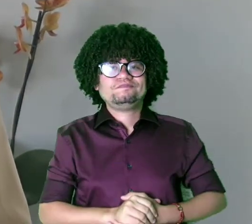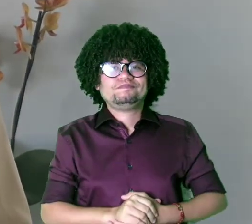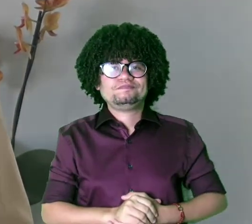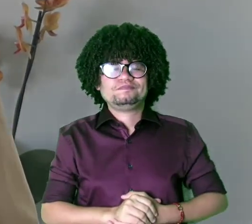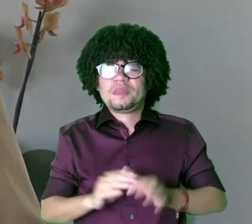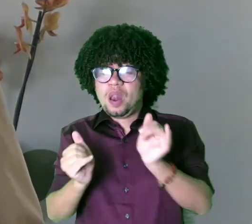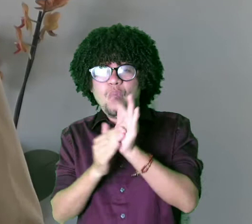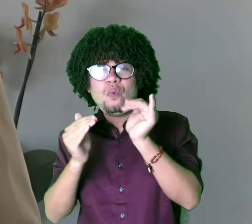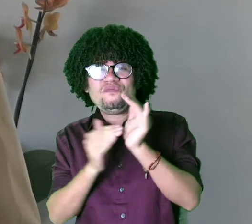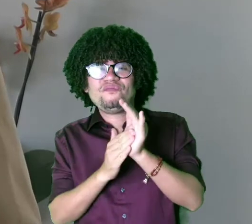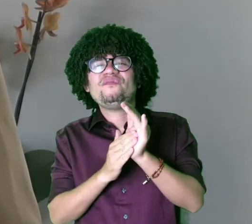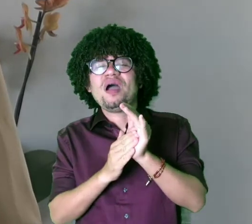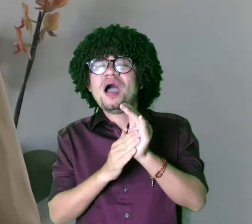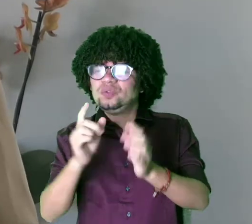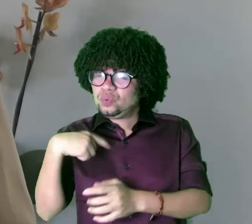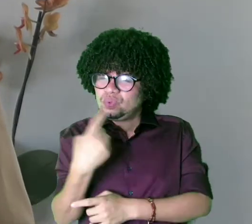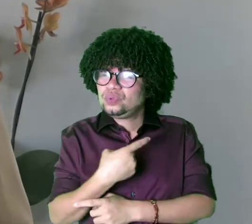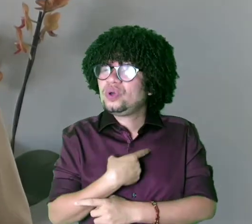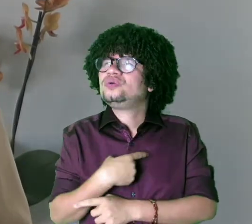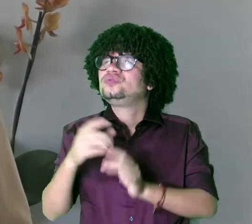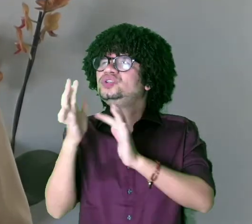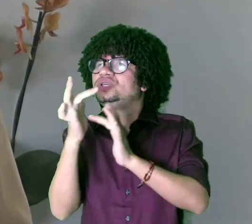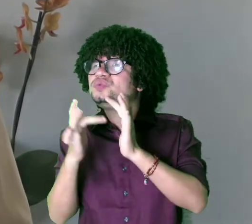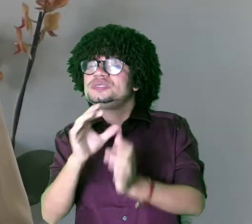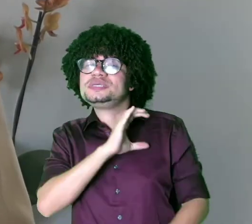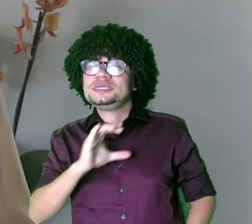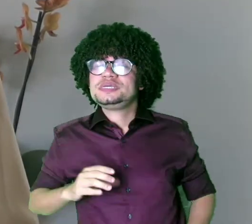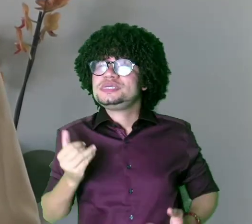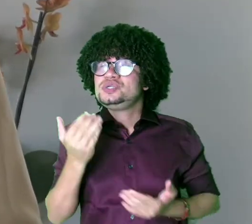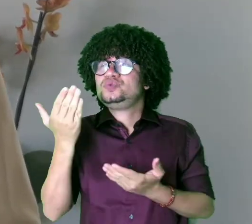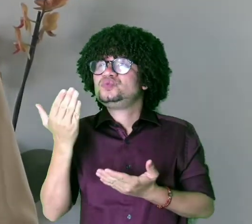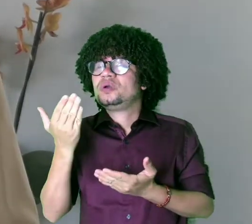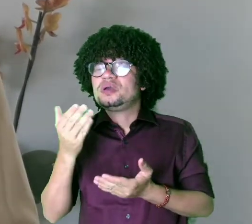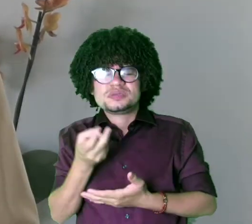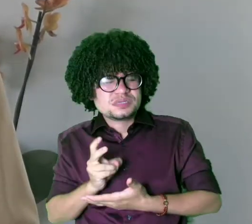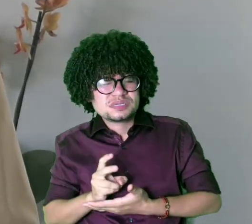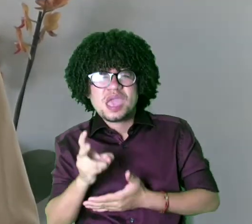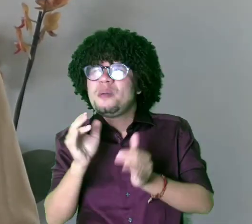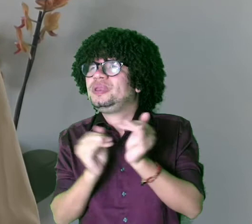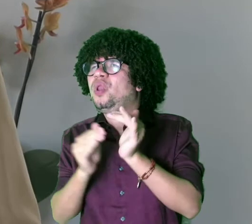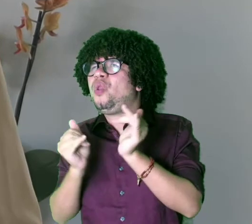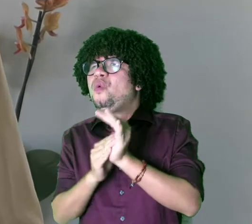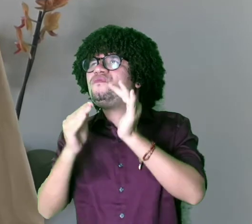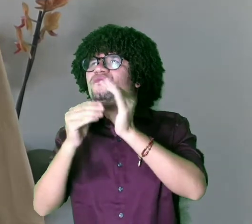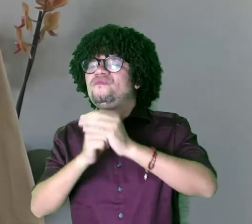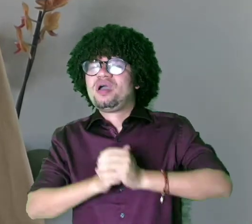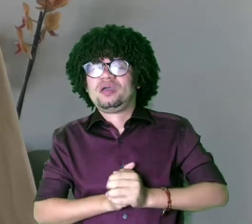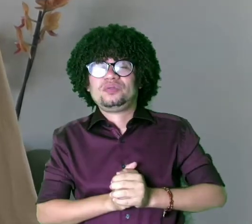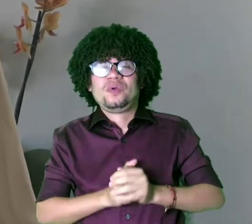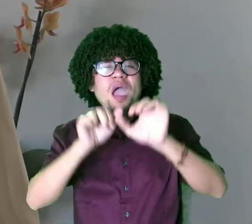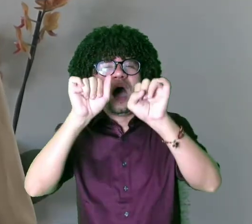Senhor. Louvado seja nosso Senhor Jesus Cristo, para sempre seja